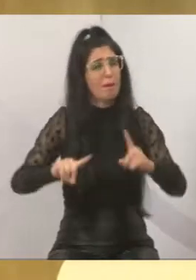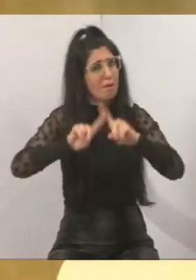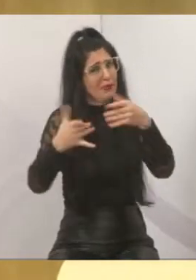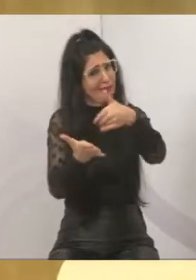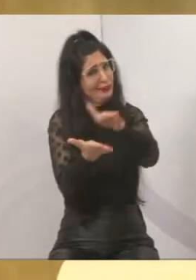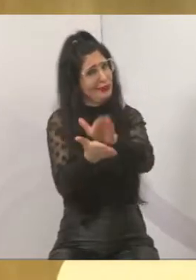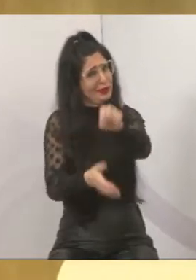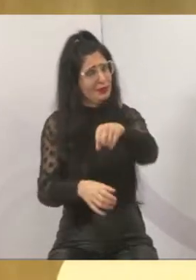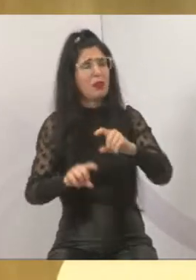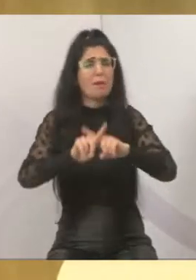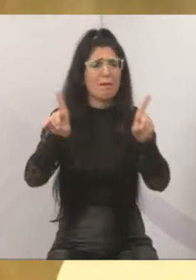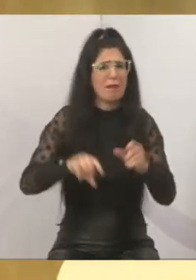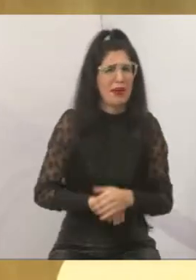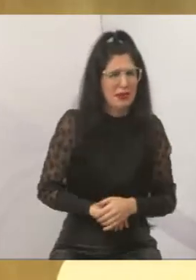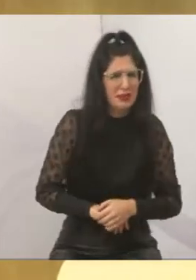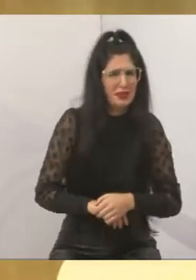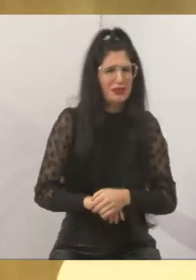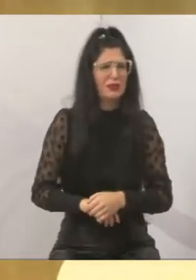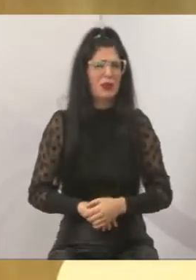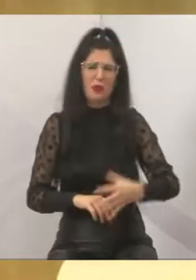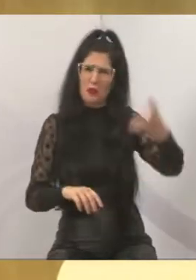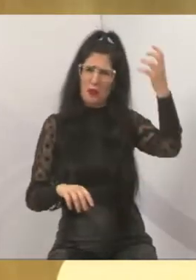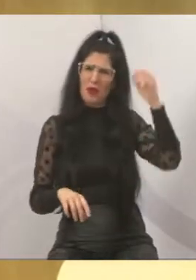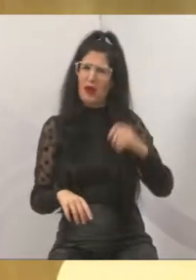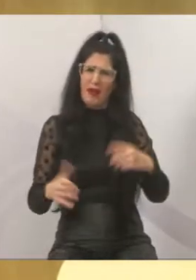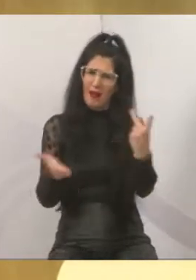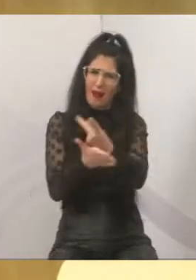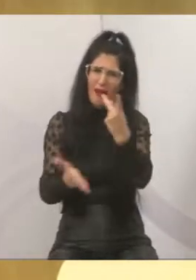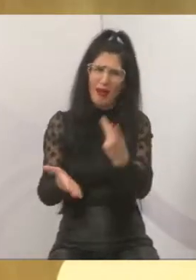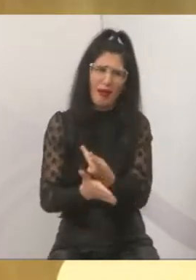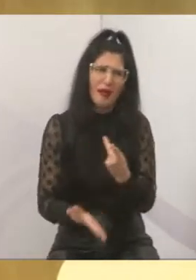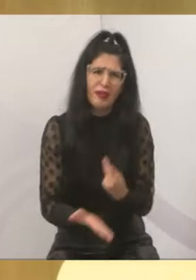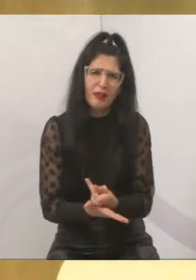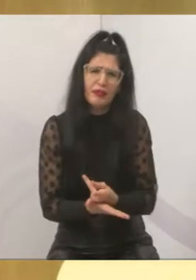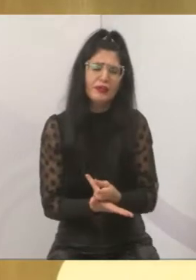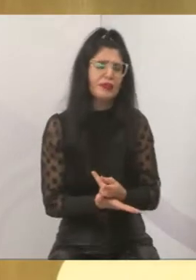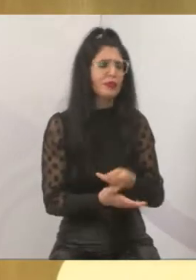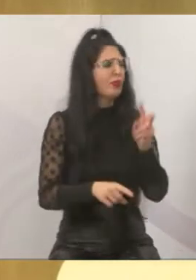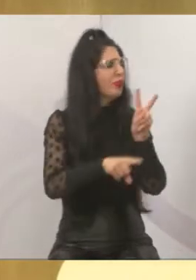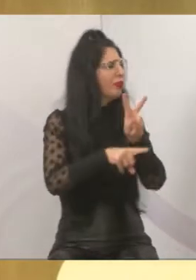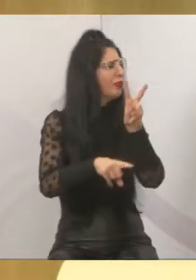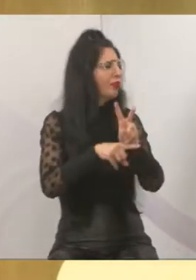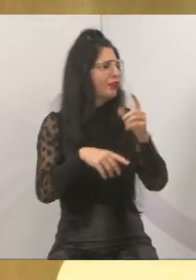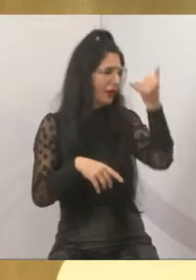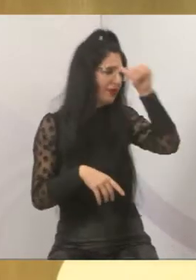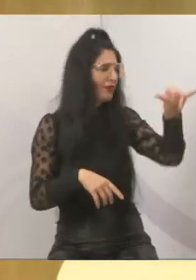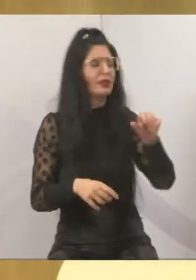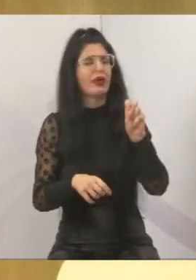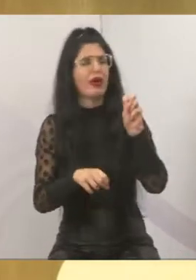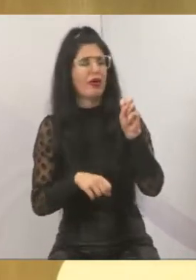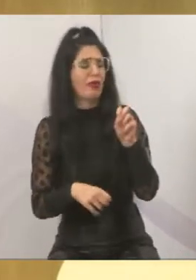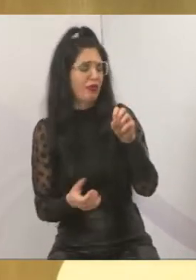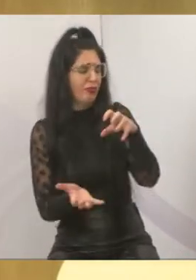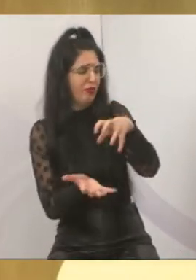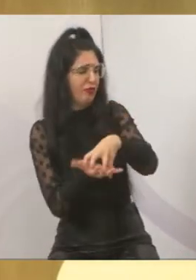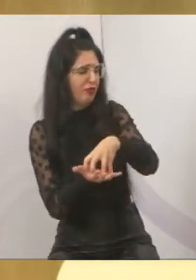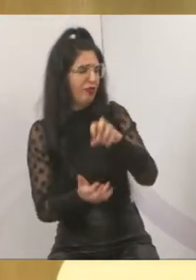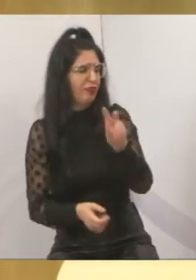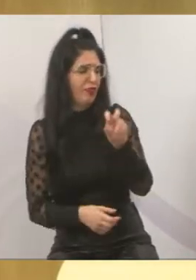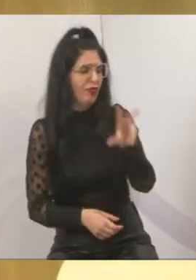vigilância sanitária. Quando alguém quer empreender, quer abrir uma empresa e necessita da